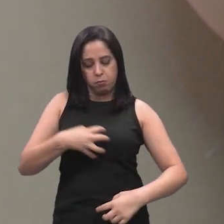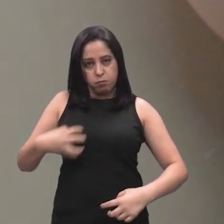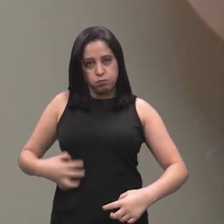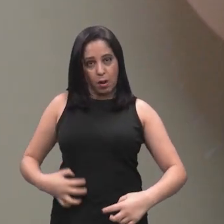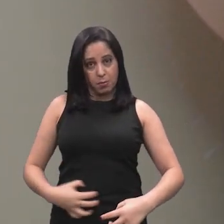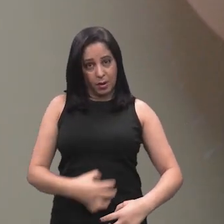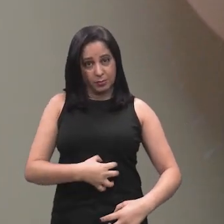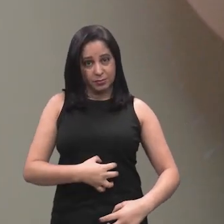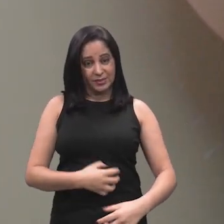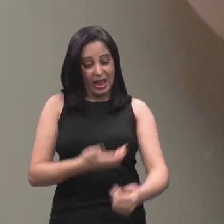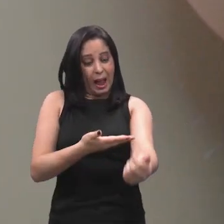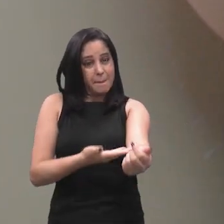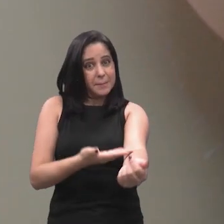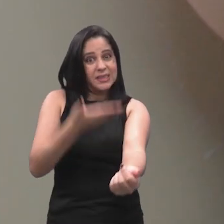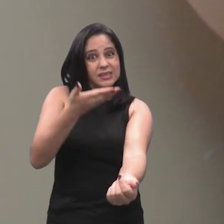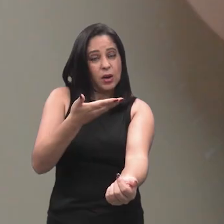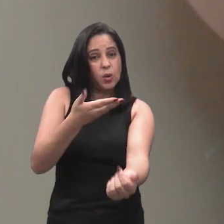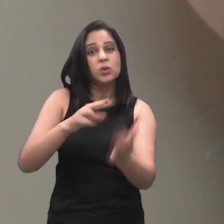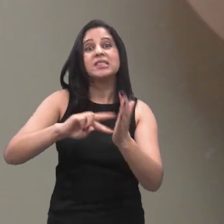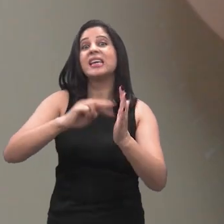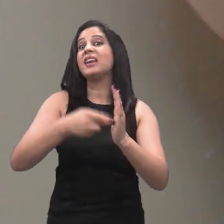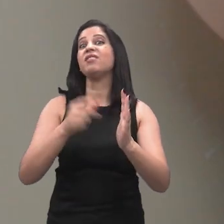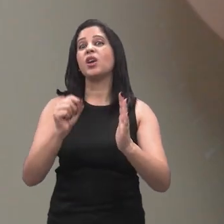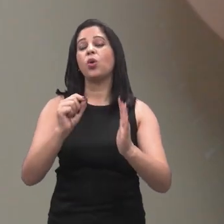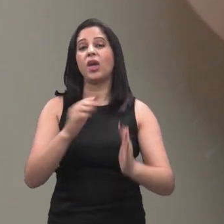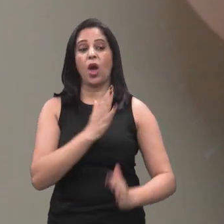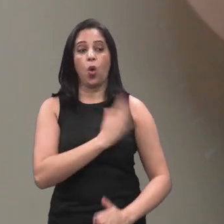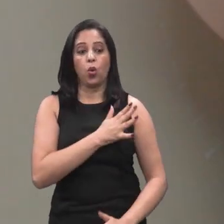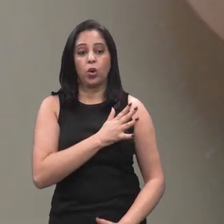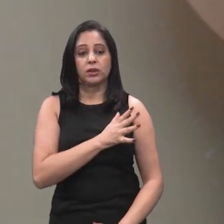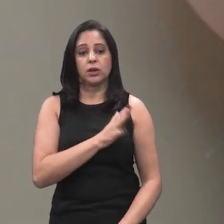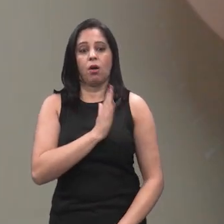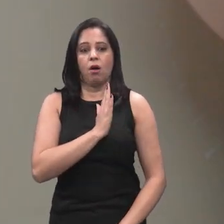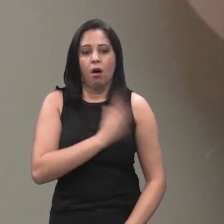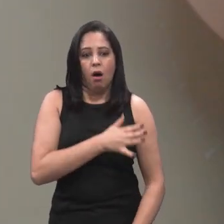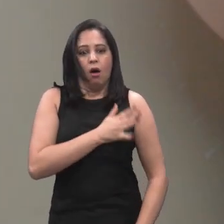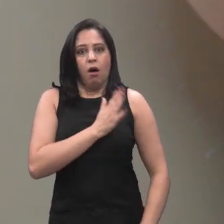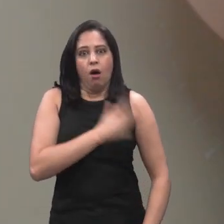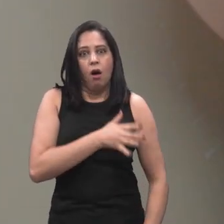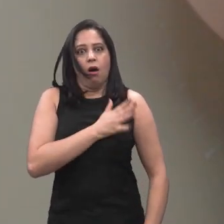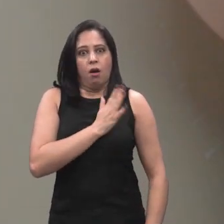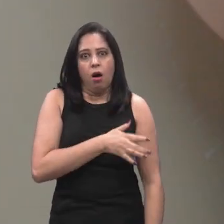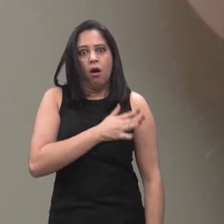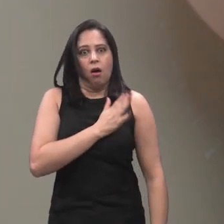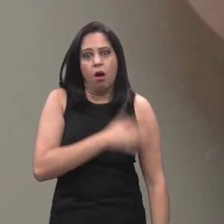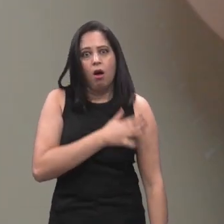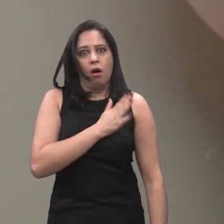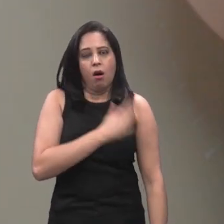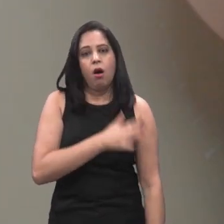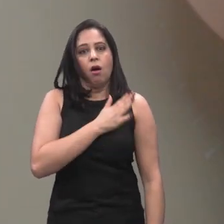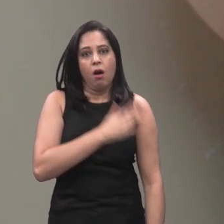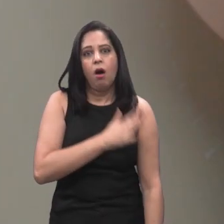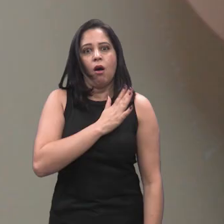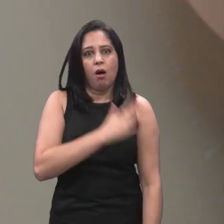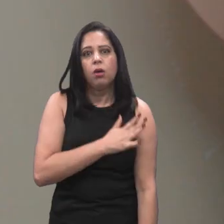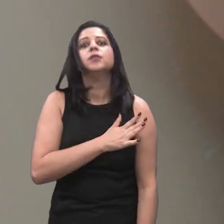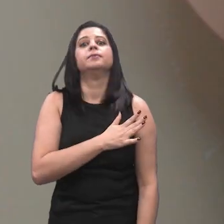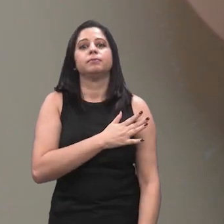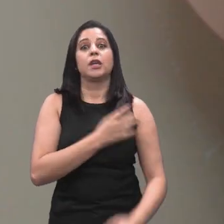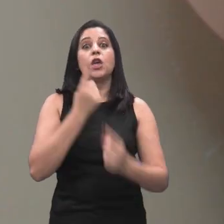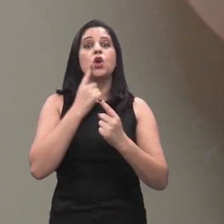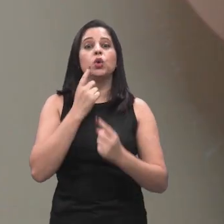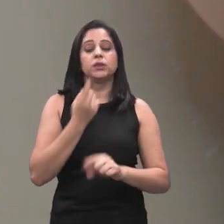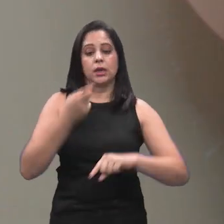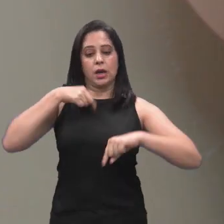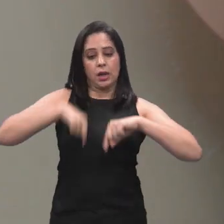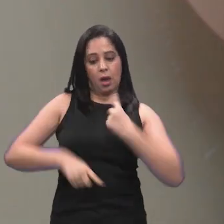normal para fazer com que o sangue seja distribuído de forma correta pelo corpo. E este é o assunto que vamos tratar no De Bem